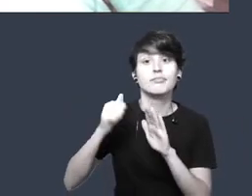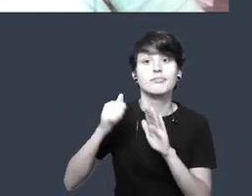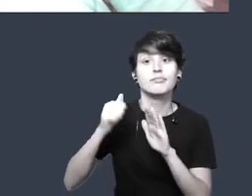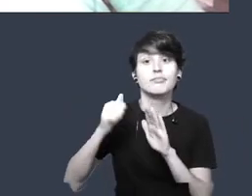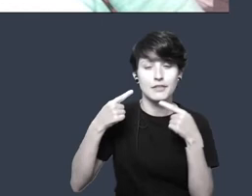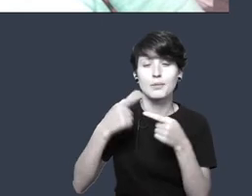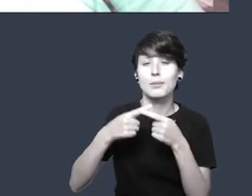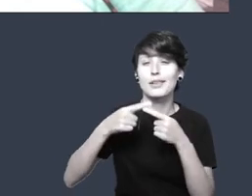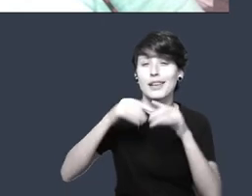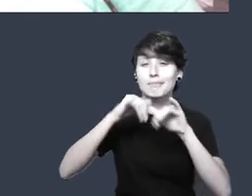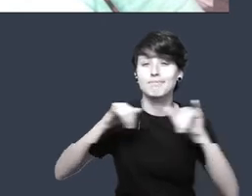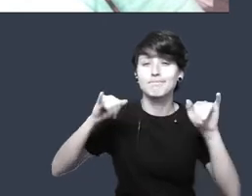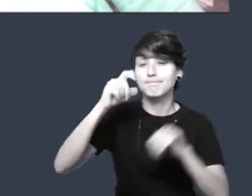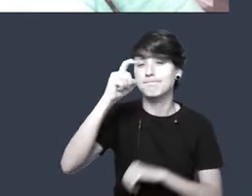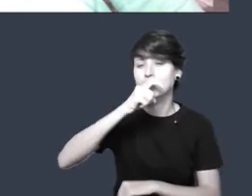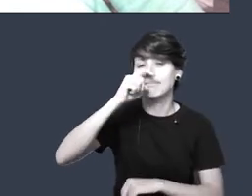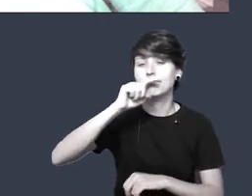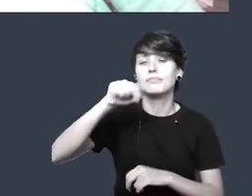depois como é que você comunica